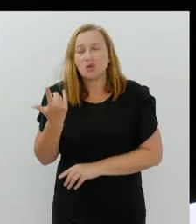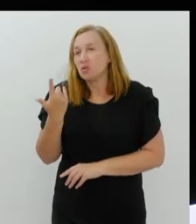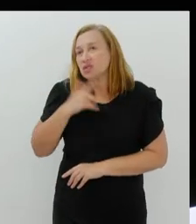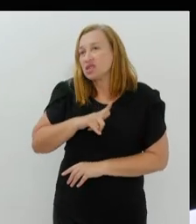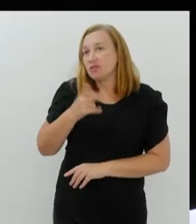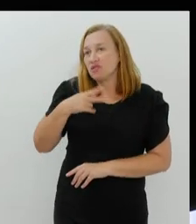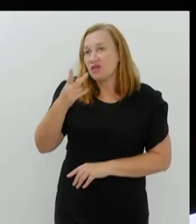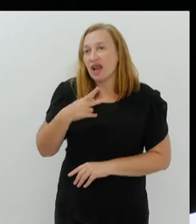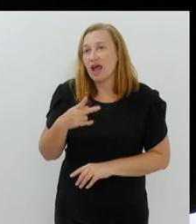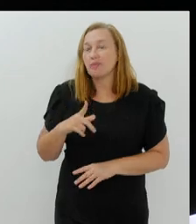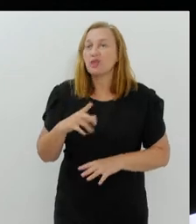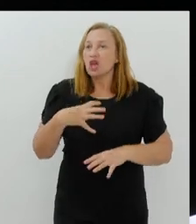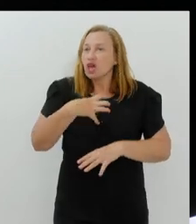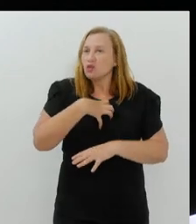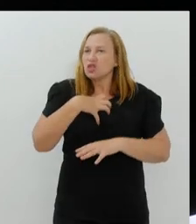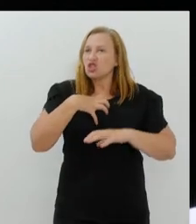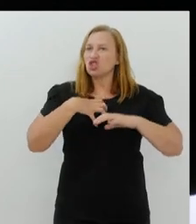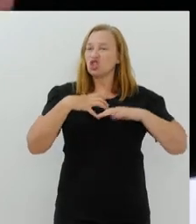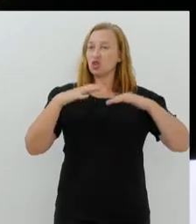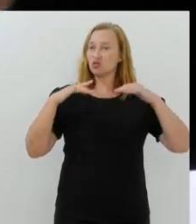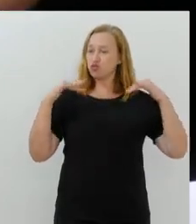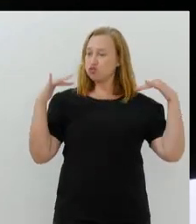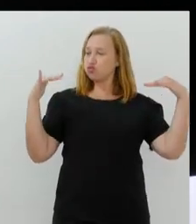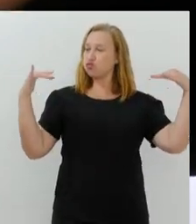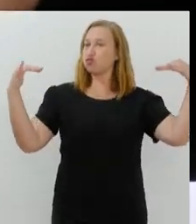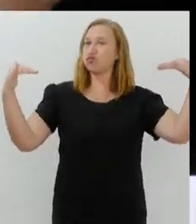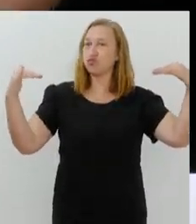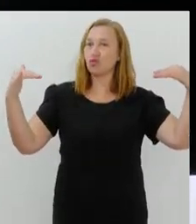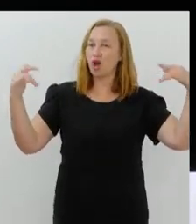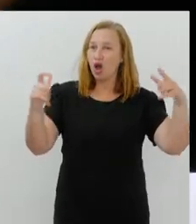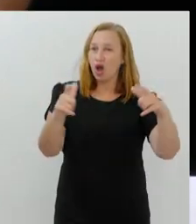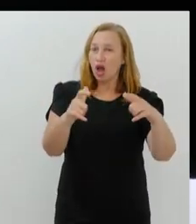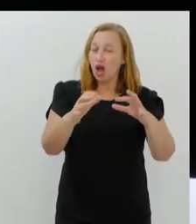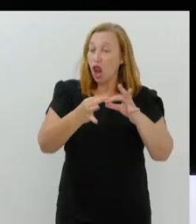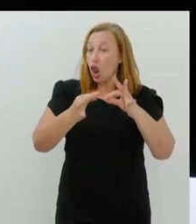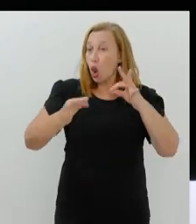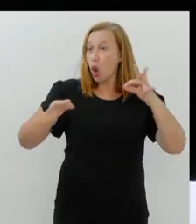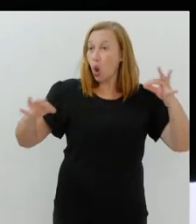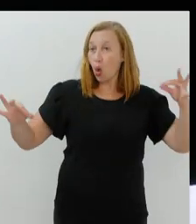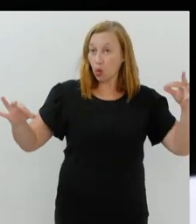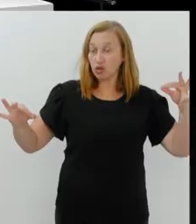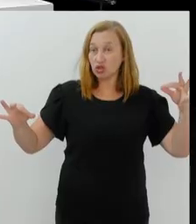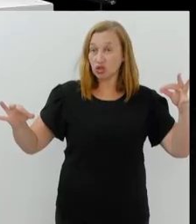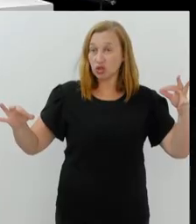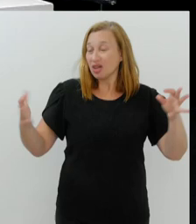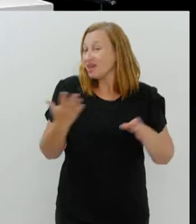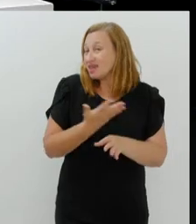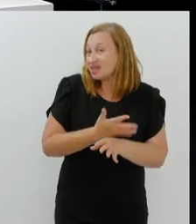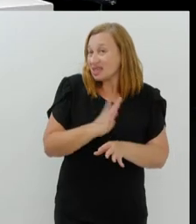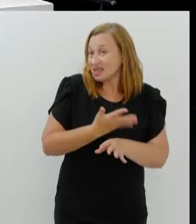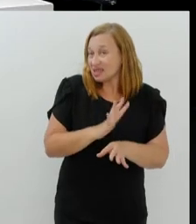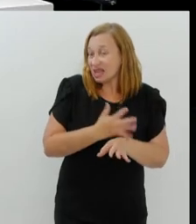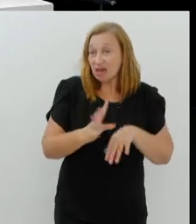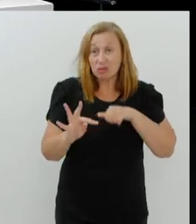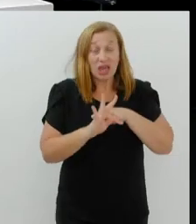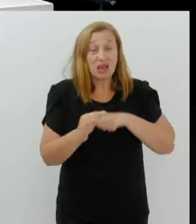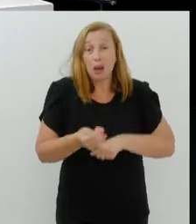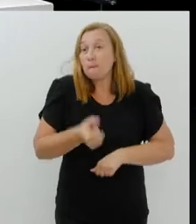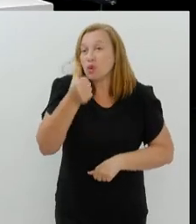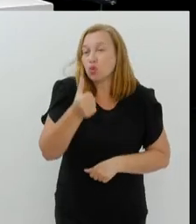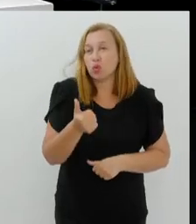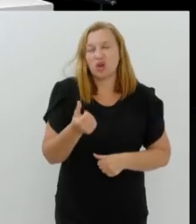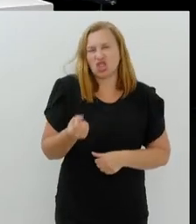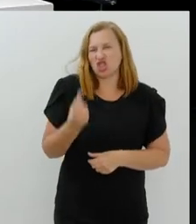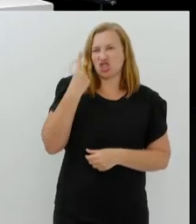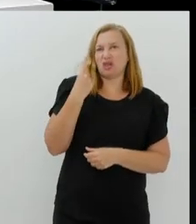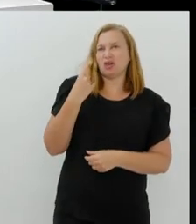falo da diferença Rio e São Paulo. Sabe o que eu senti muito? Do público na Avenida ser longe. É, e menos, né? Menos, no ensaio